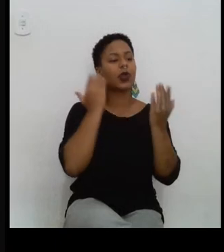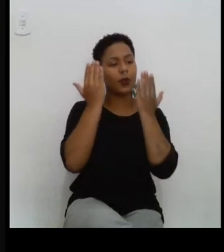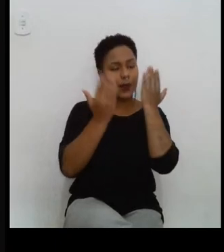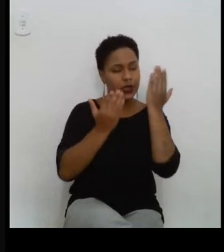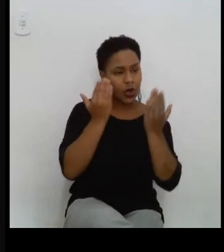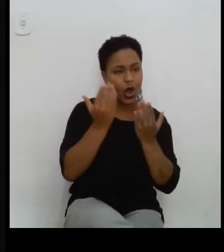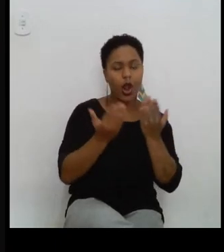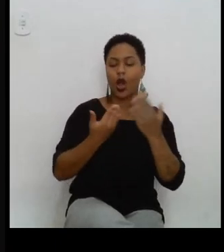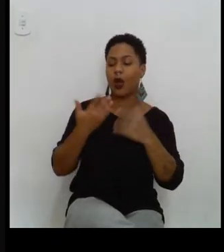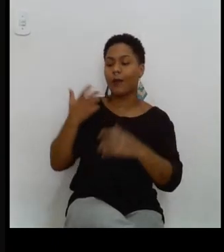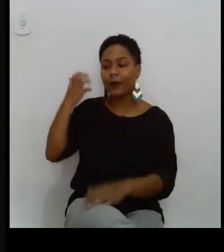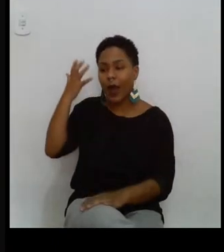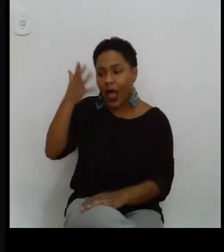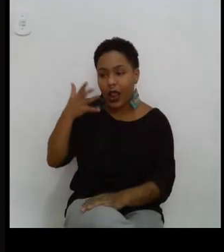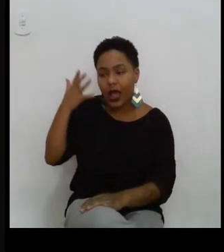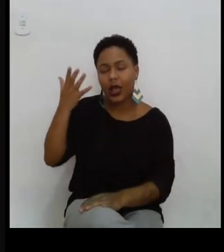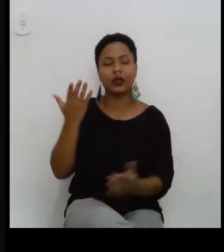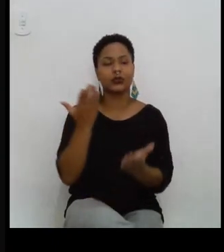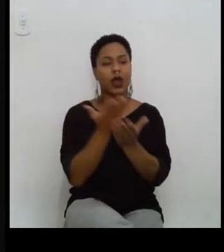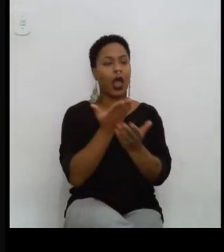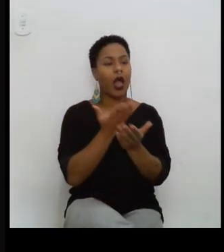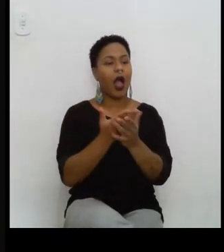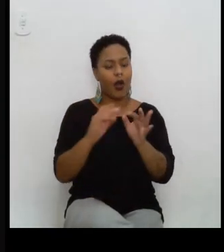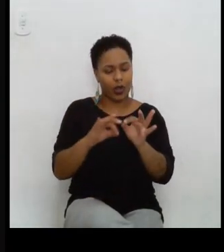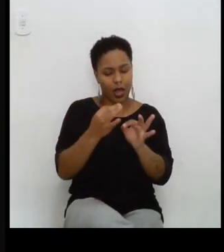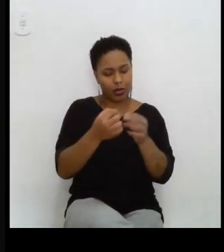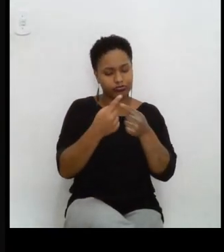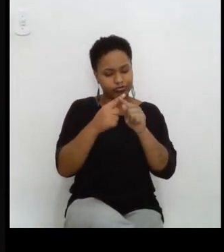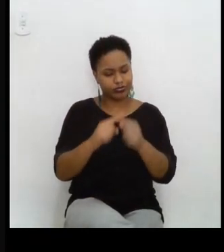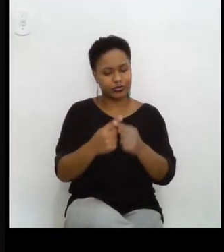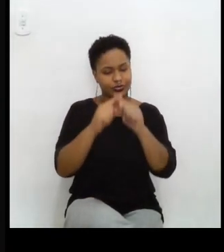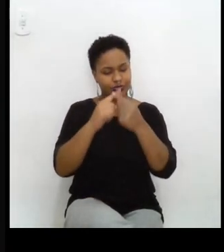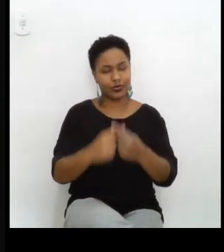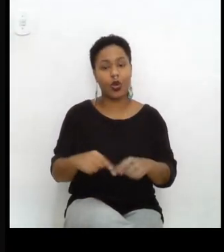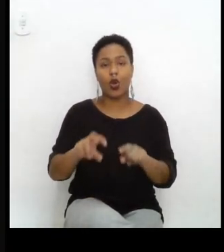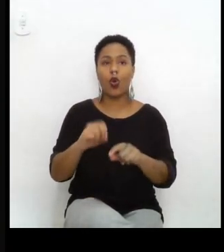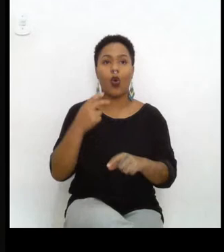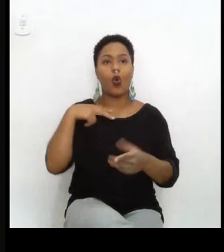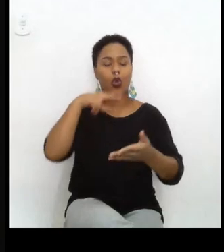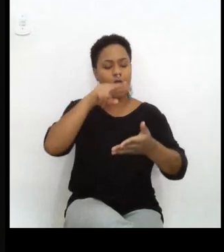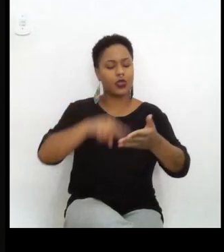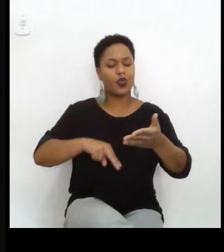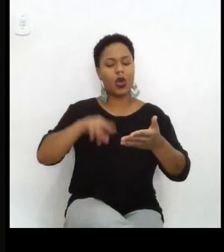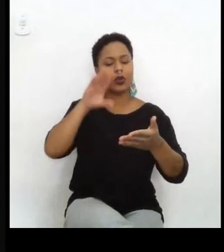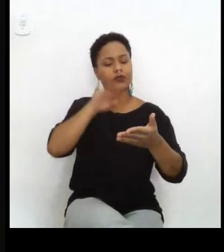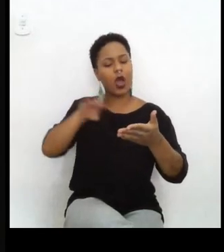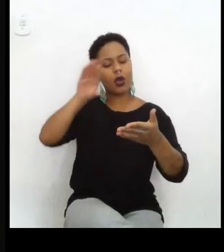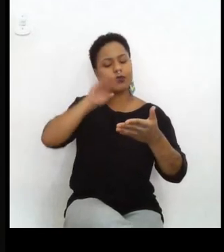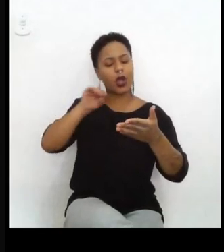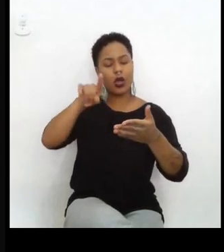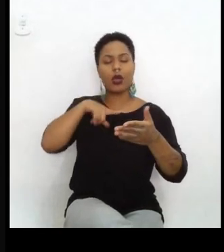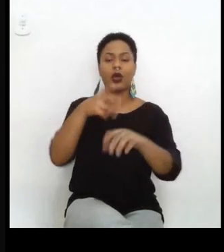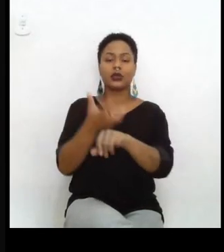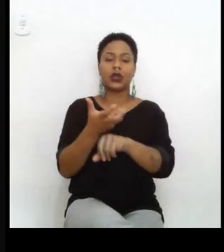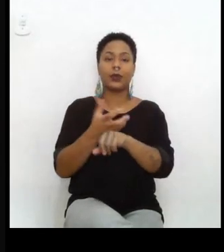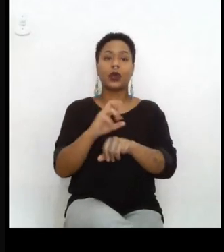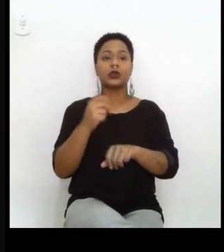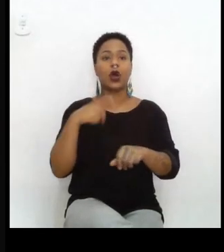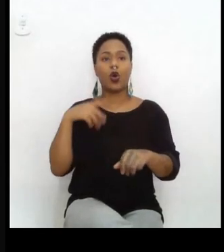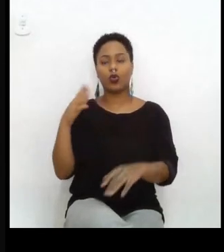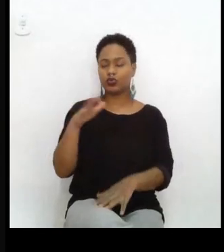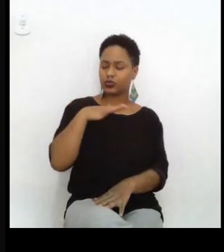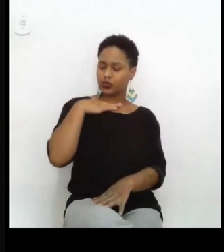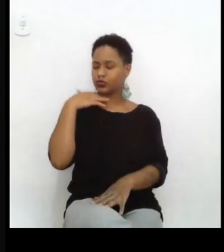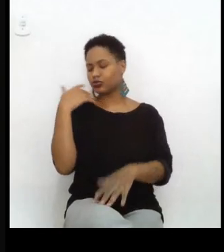crochê de uma leitura em voz alta na praça ou de um close coreografado se fazendo a entrada do espaço assim